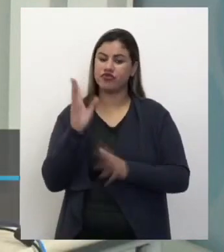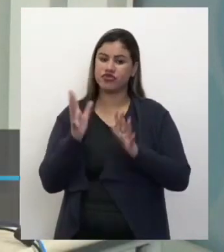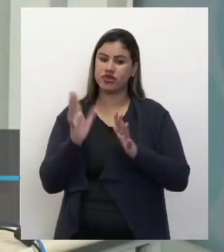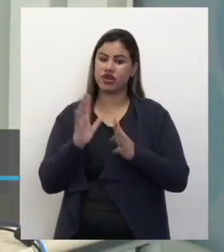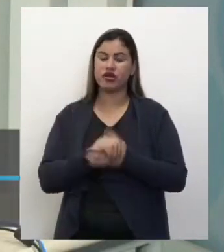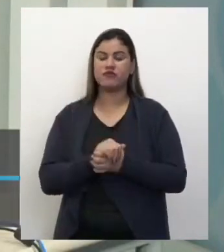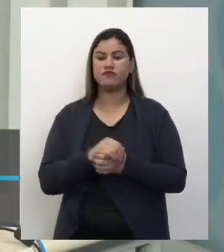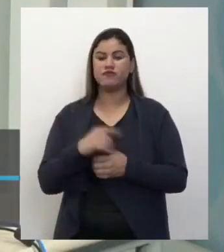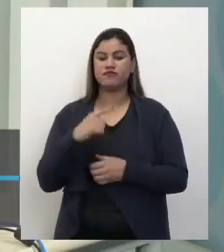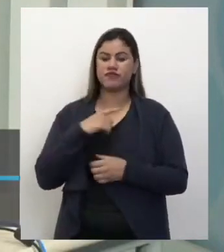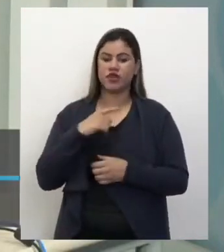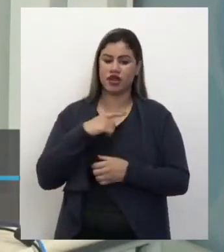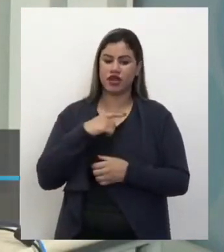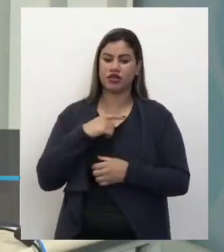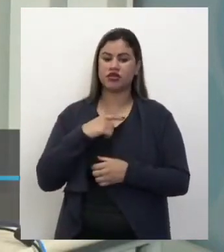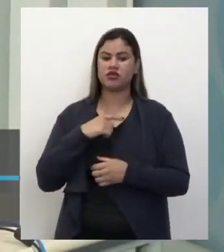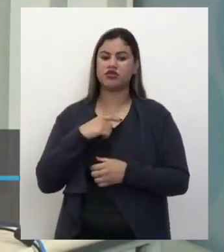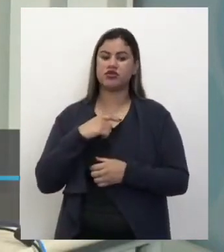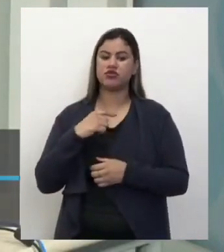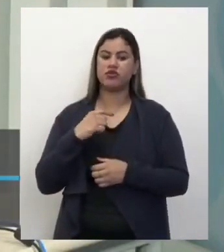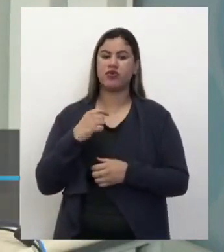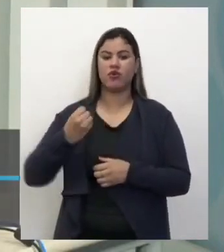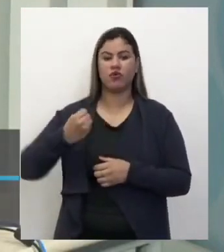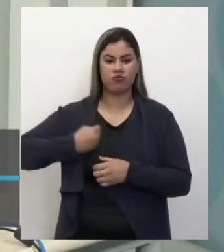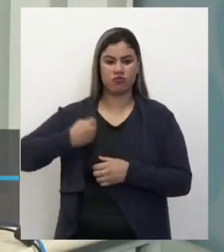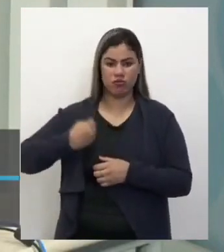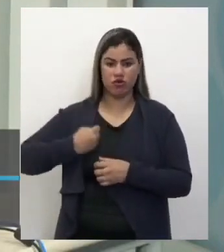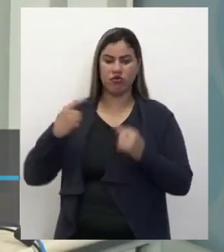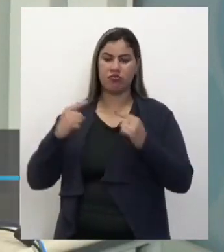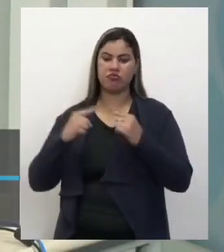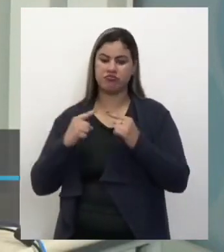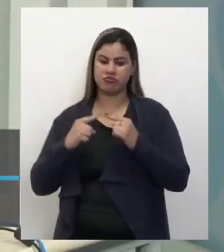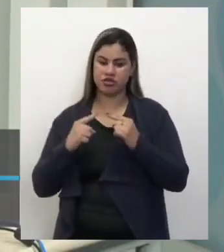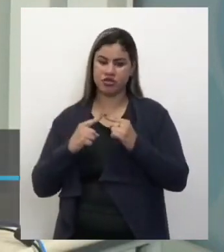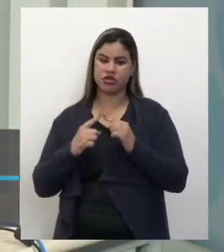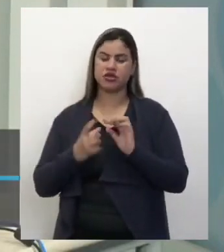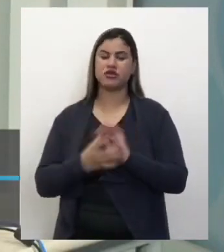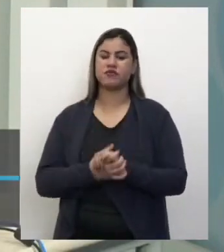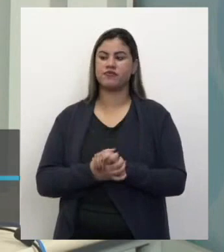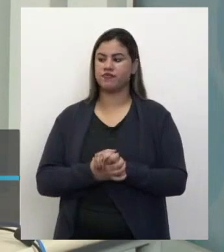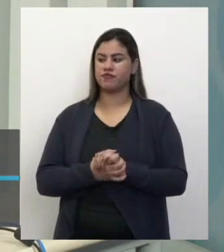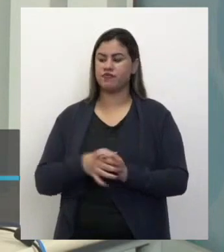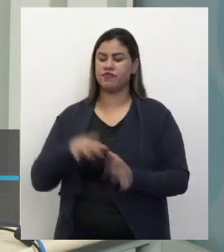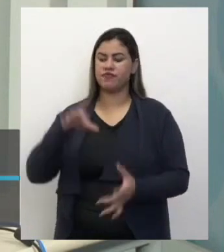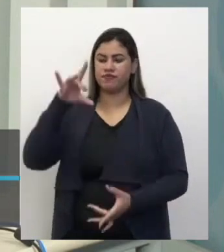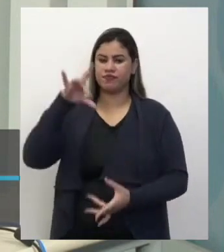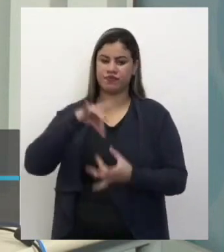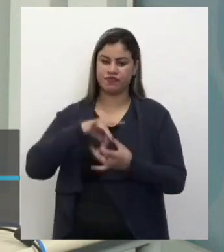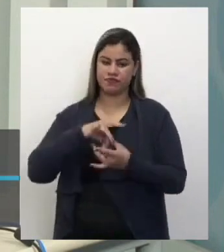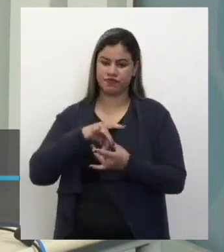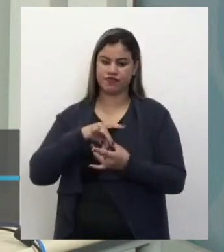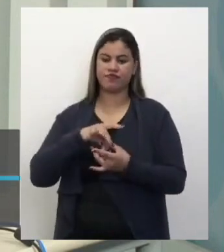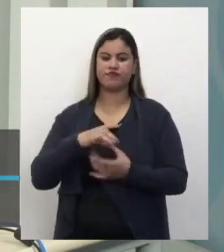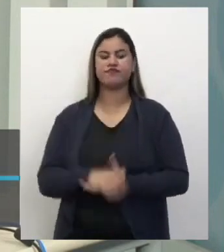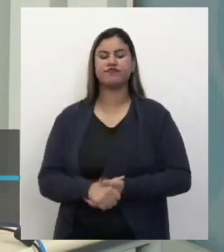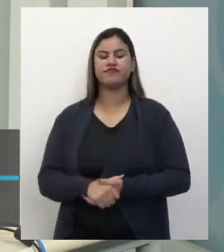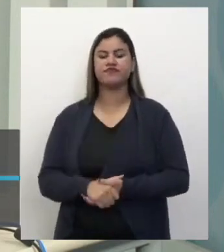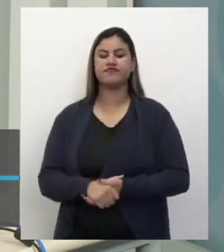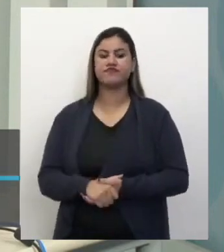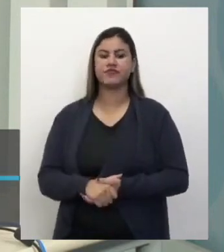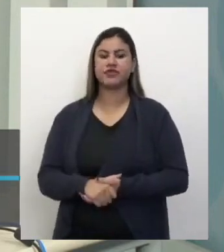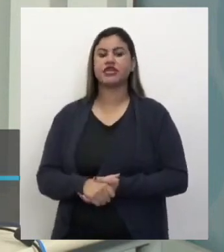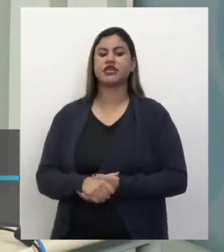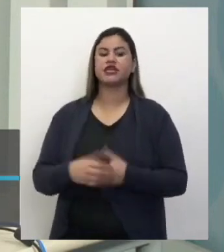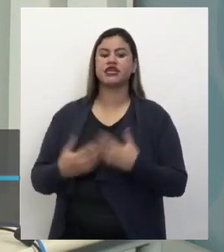temos aí a pontuação, que ela também é um elemento de coesão, ela vai funcionar como um articulador. E nós precisamos, então,